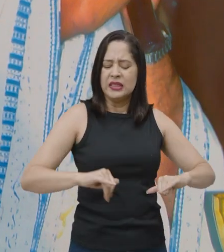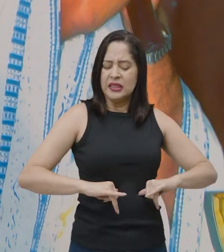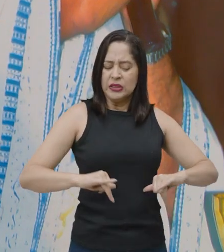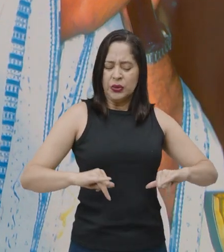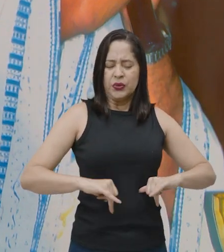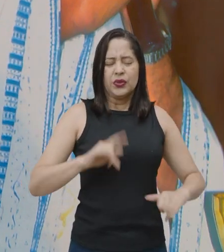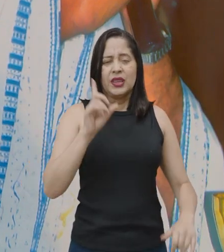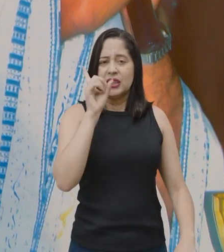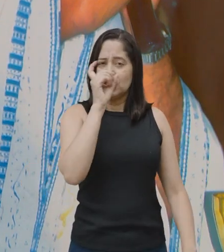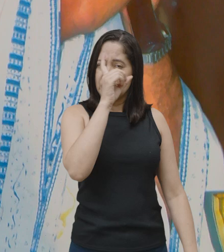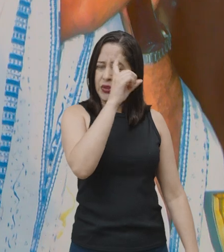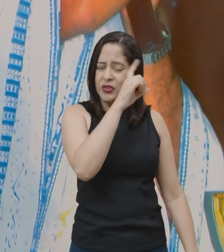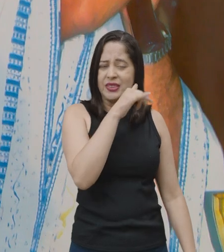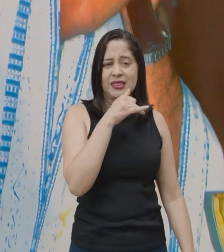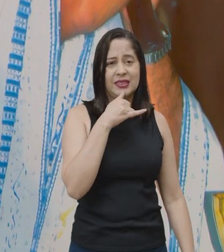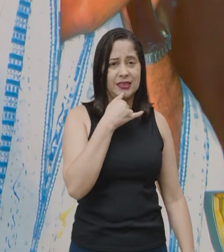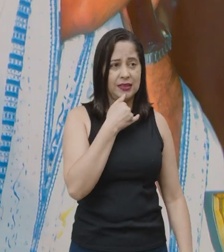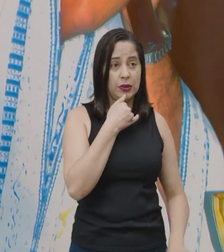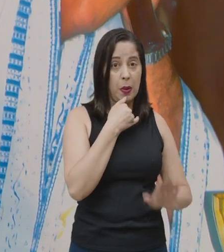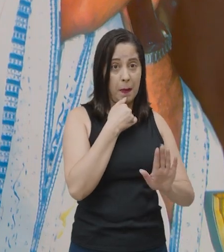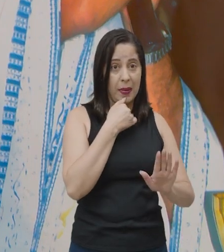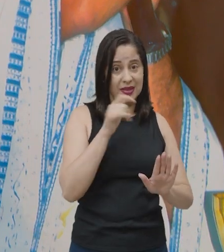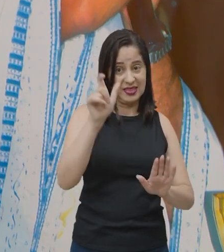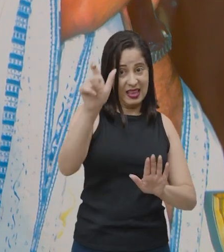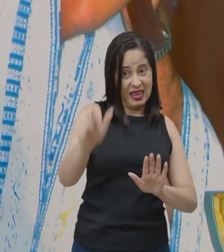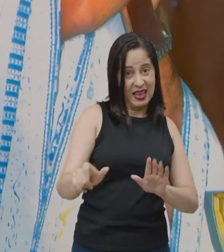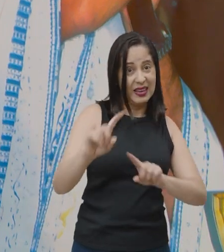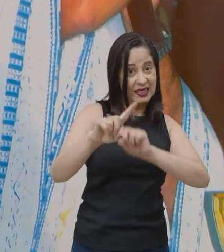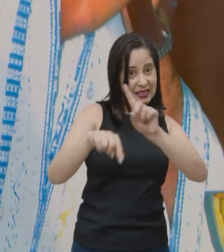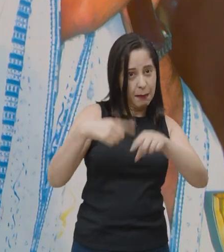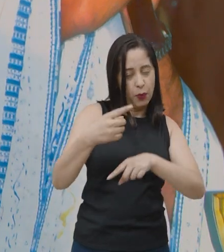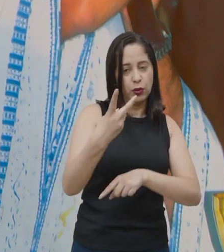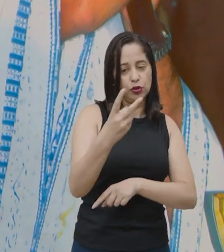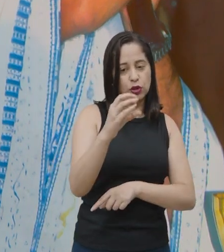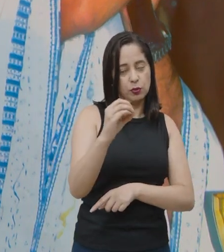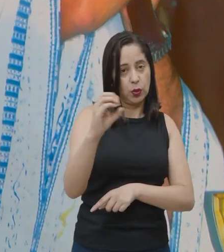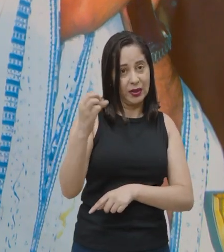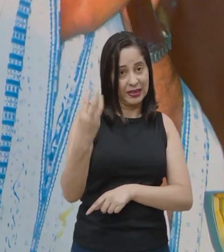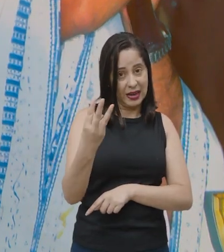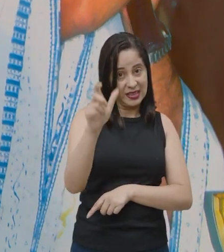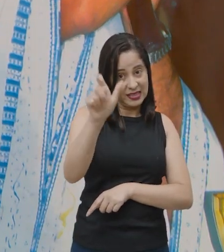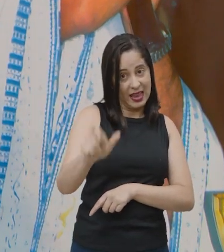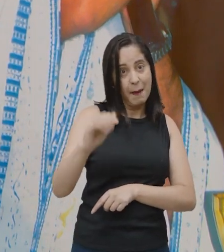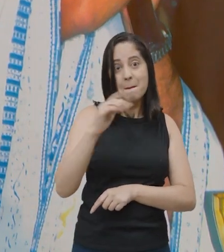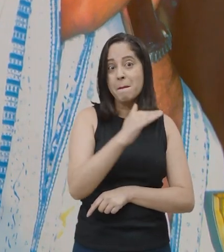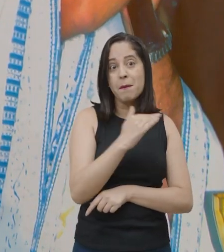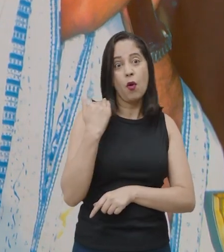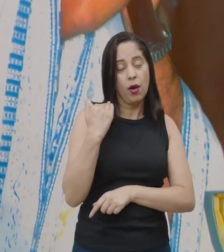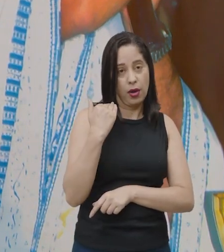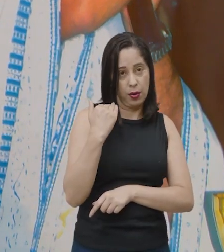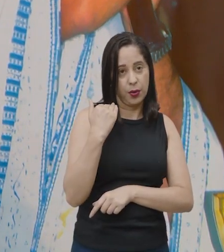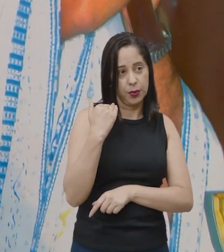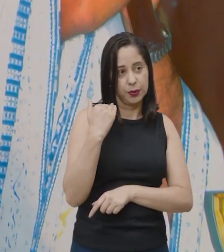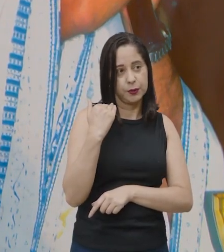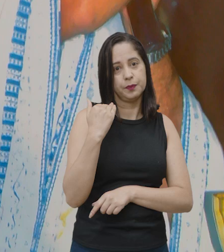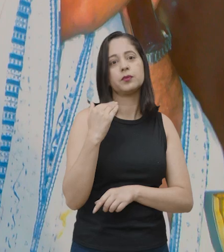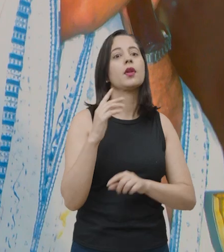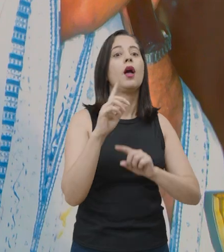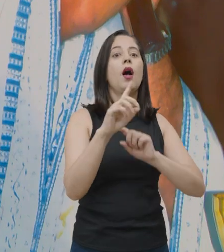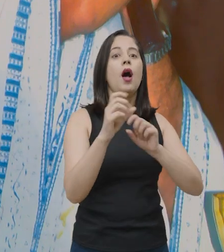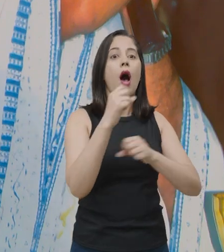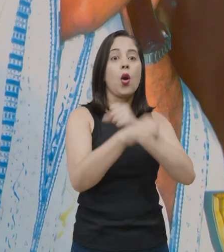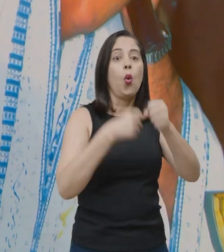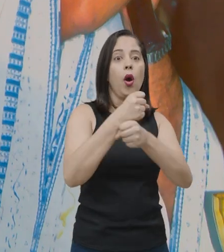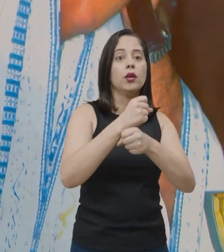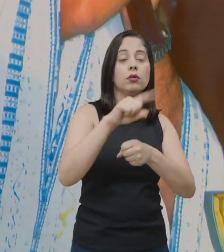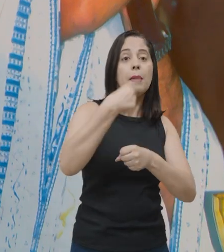uma situação bem triste. Depois da morte dele, foi em 2003, final de 2004